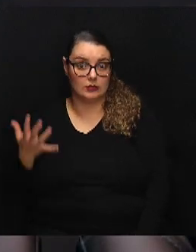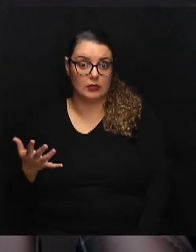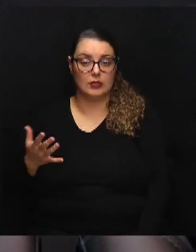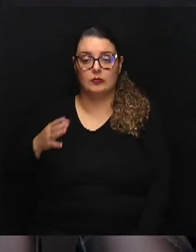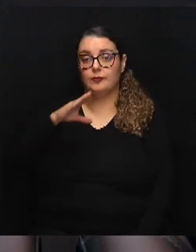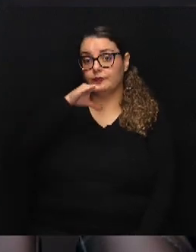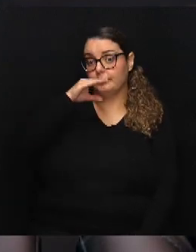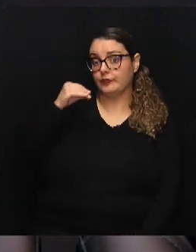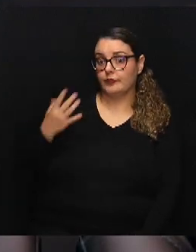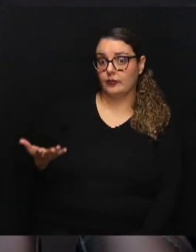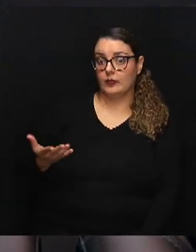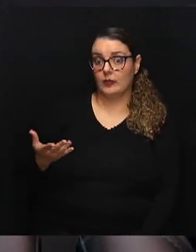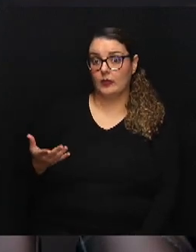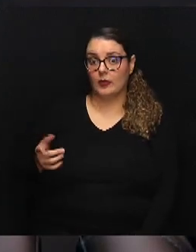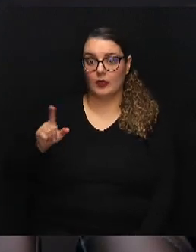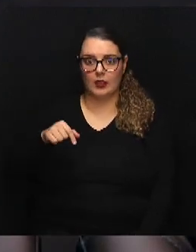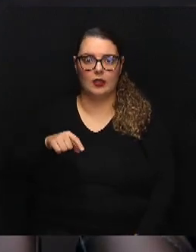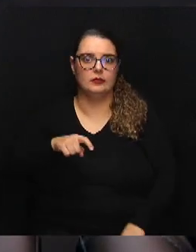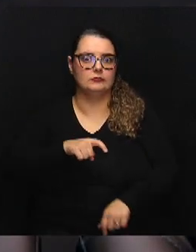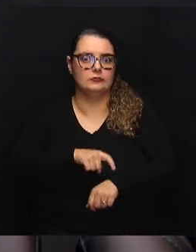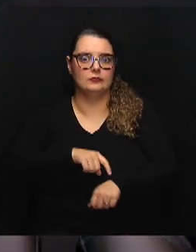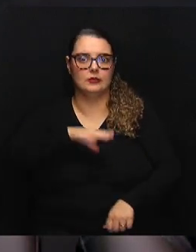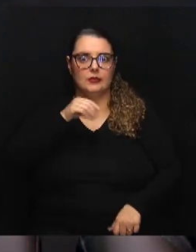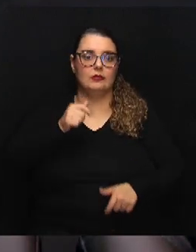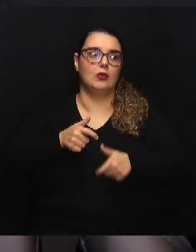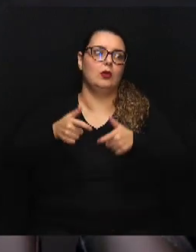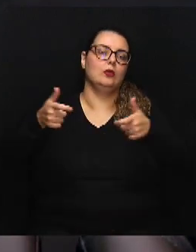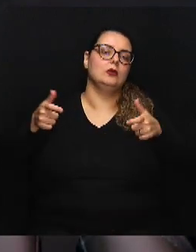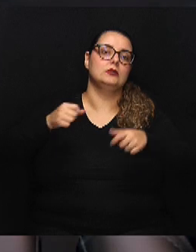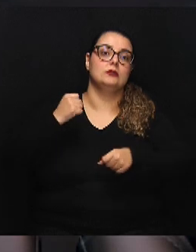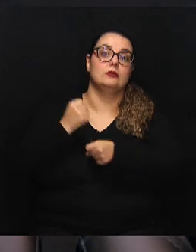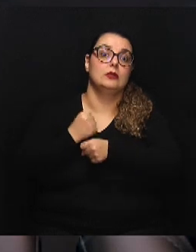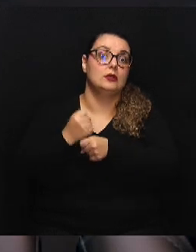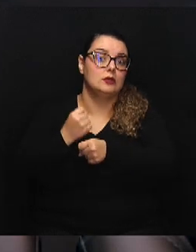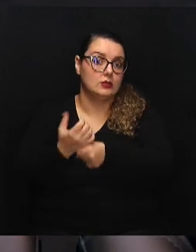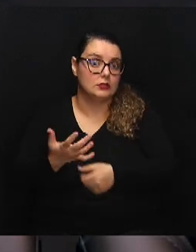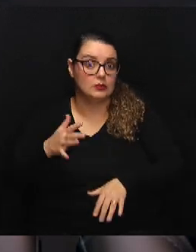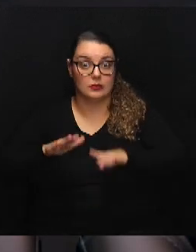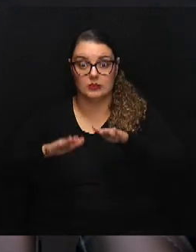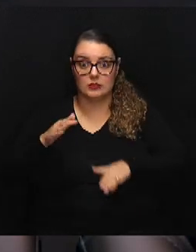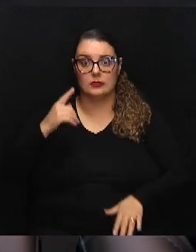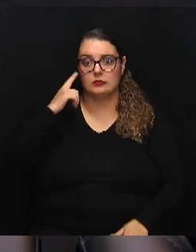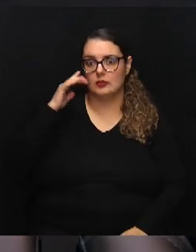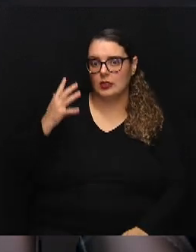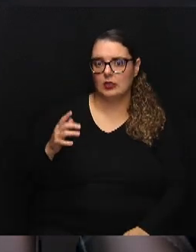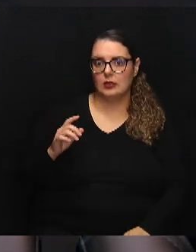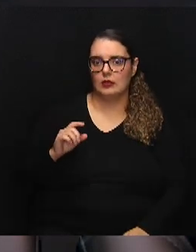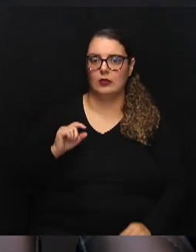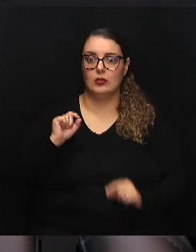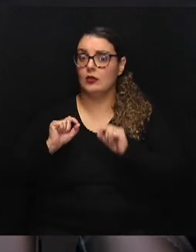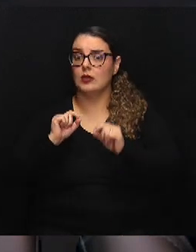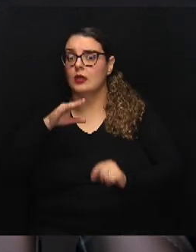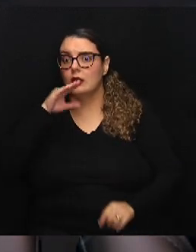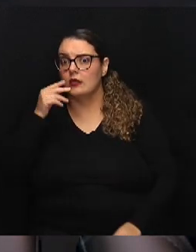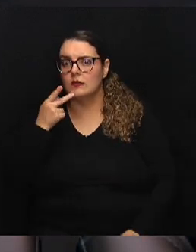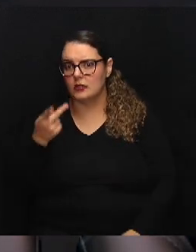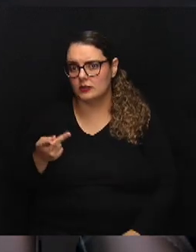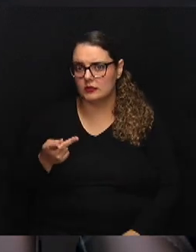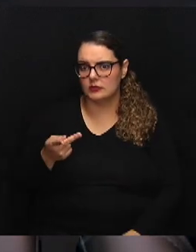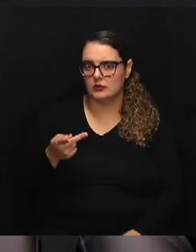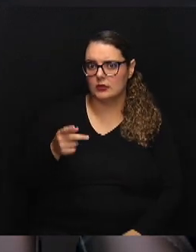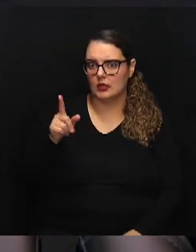adolescência é uma fase muito grande, né? São muitos anos. Então, se a gente pensa aí, que adolescente que a gente está falando? Um adolescente aí